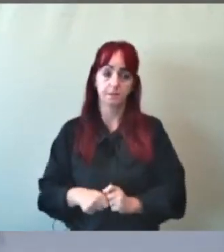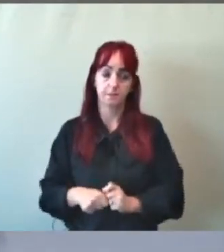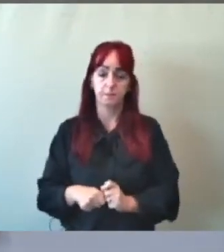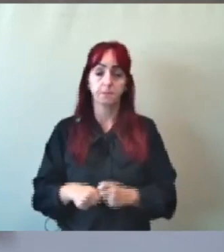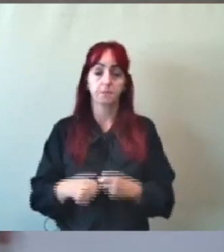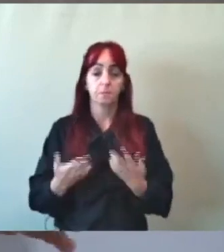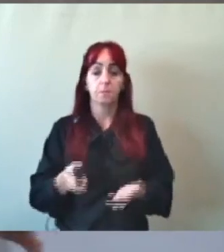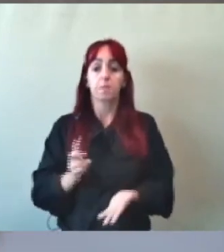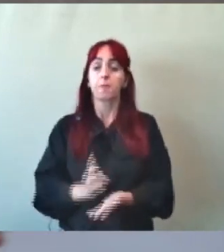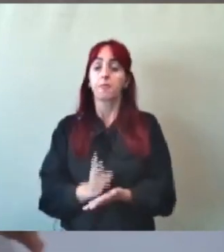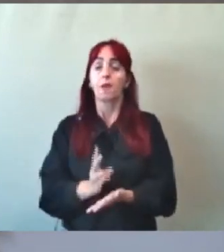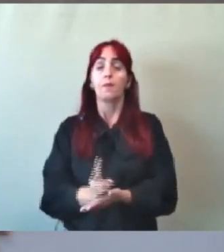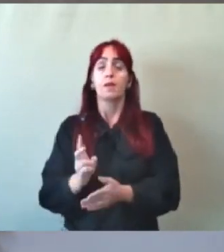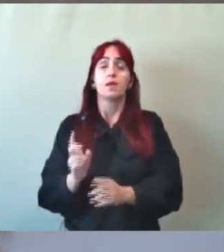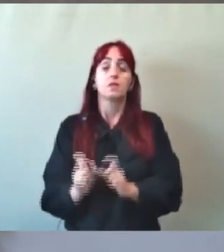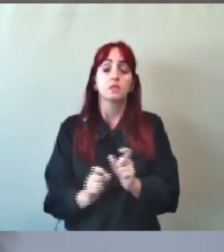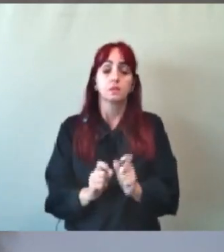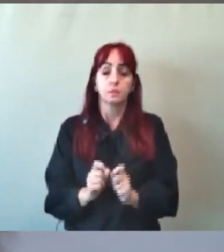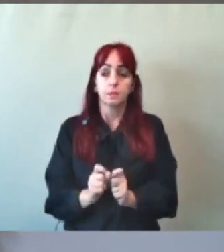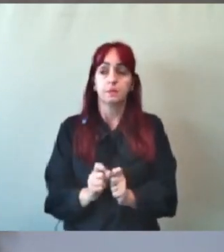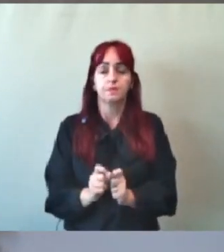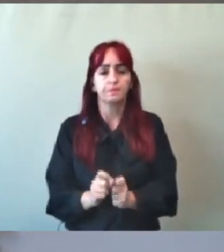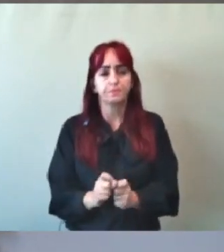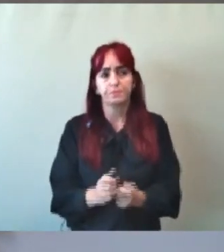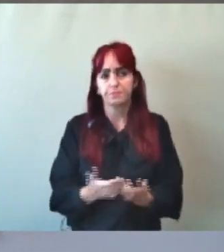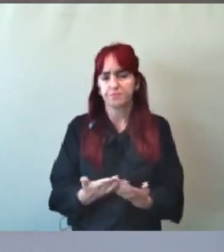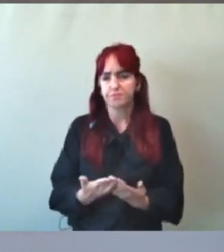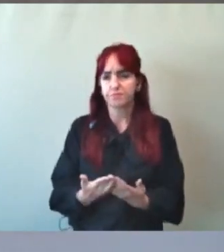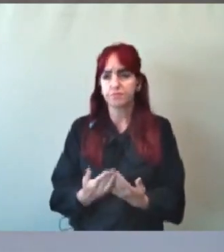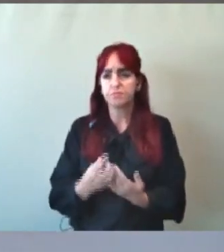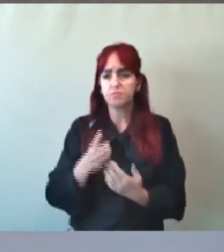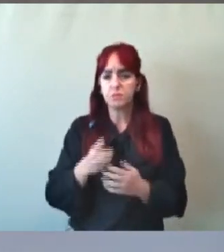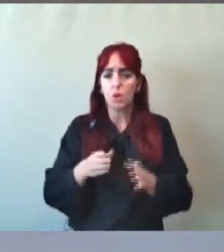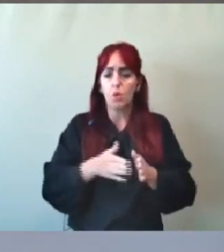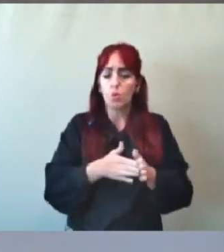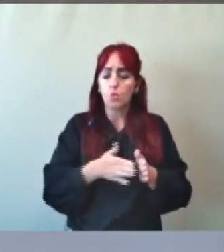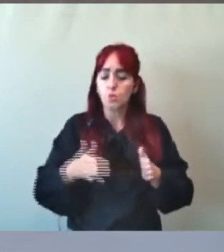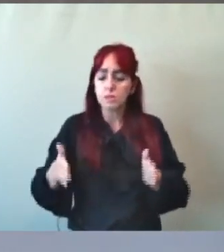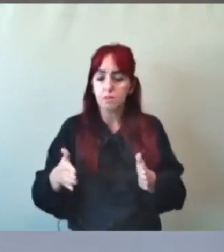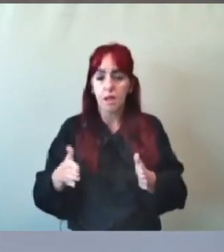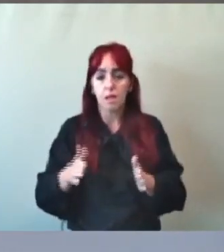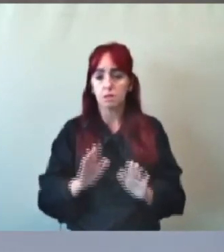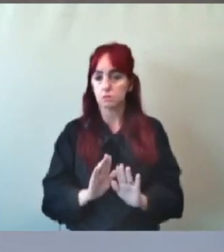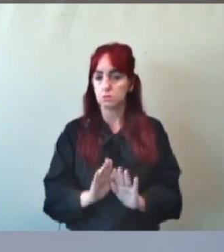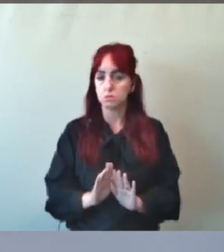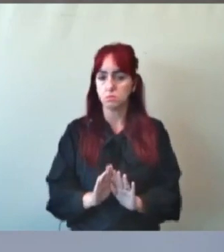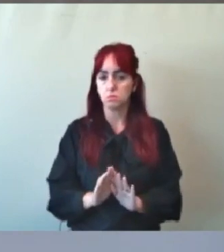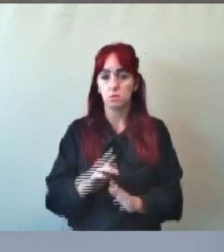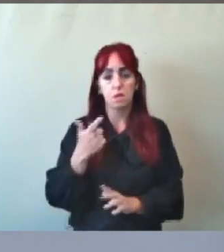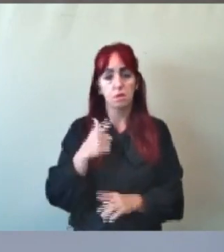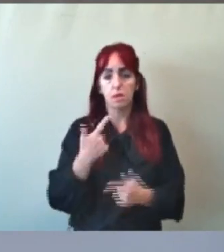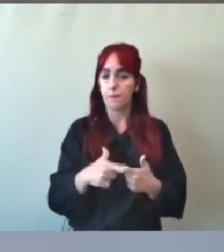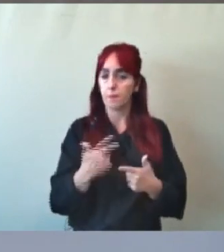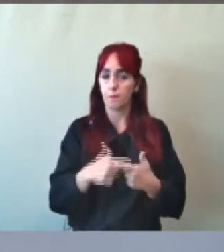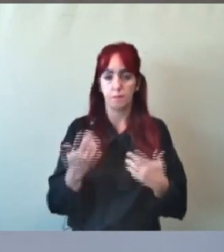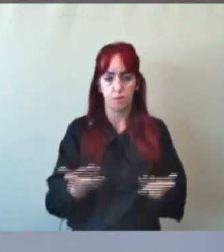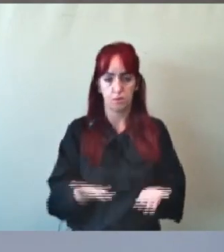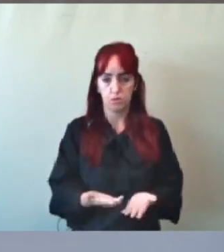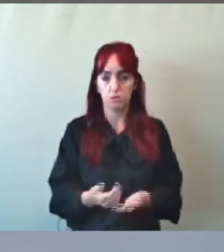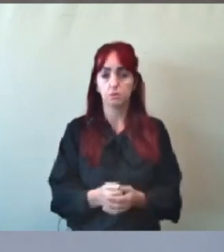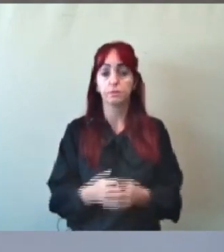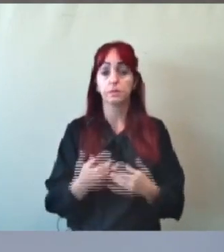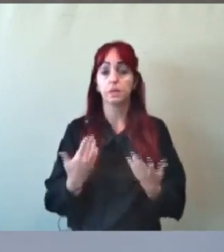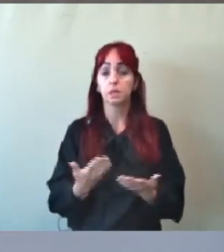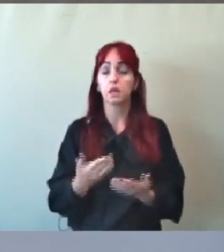assim, eu acredito que é de um quarteirão no máximo. Então, nós não temos esse problema hoje. Então, a gente veio aqui realmente,